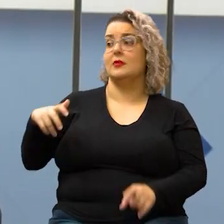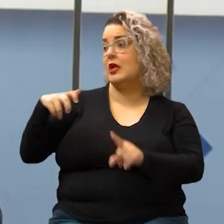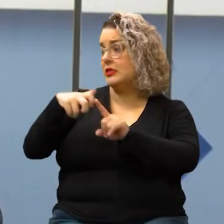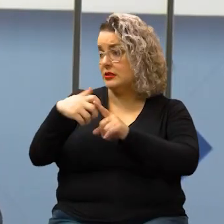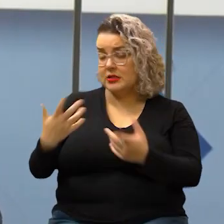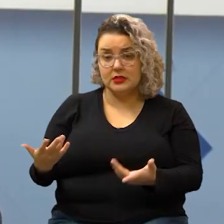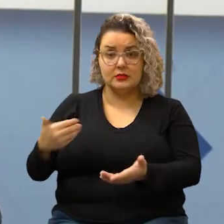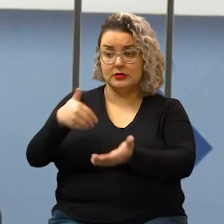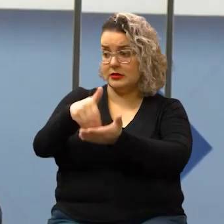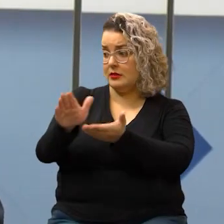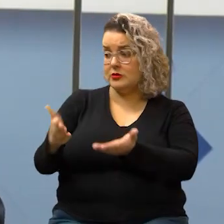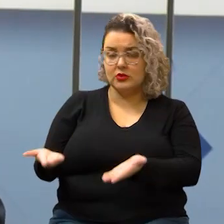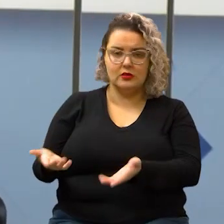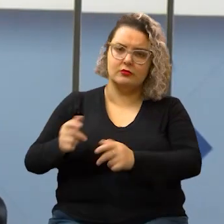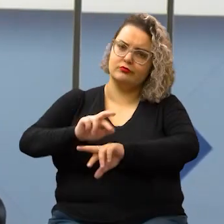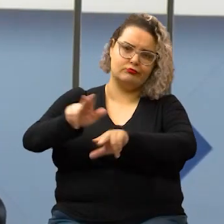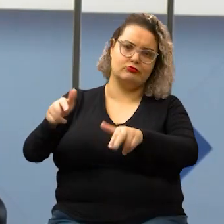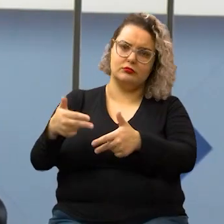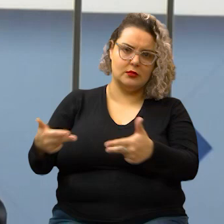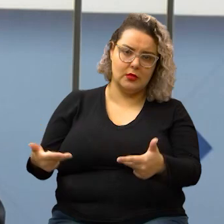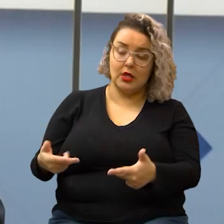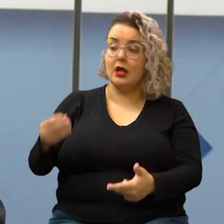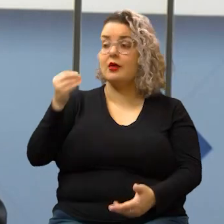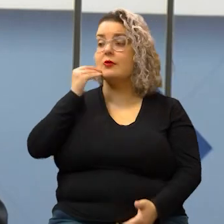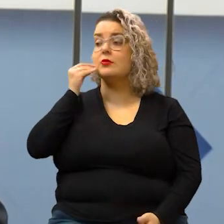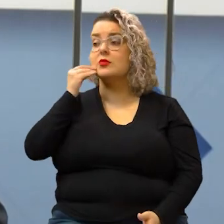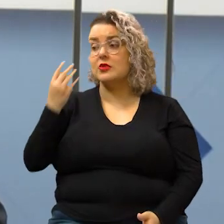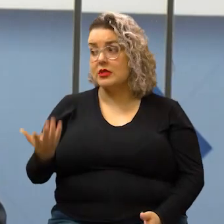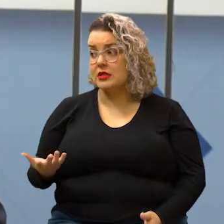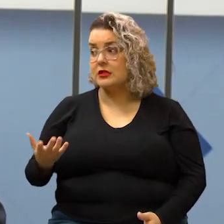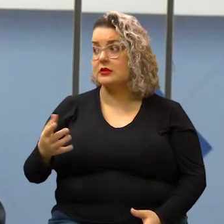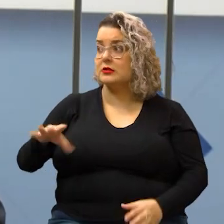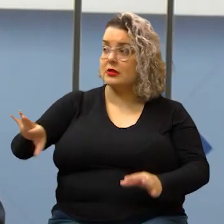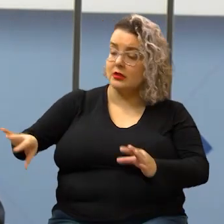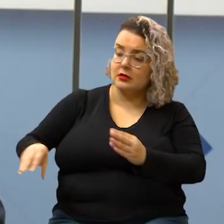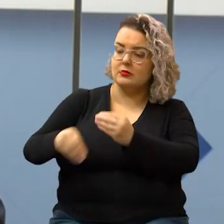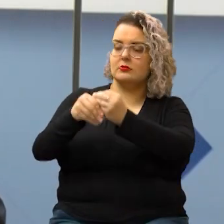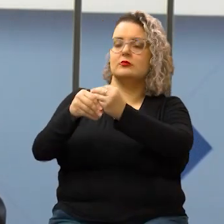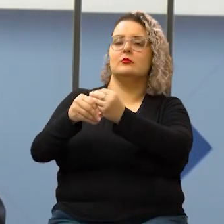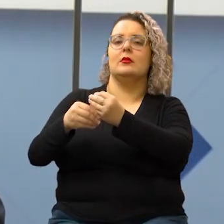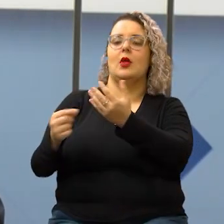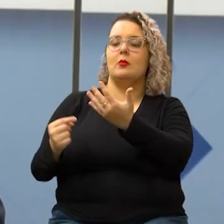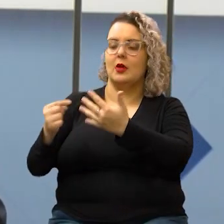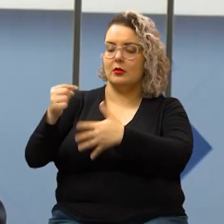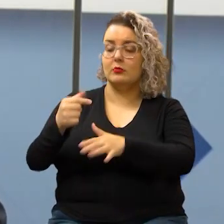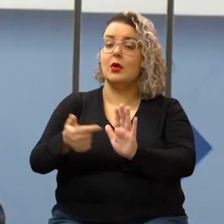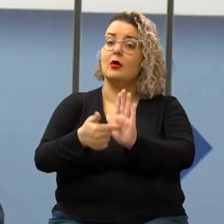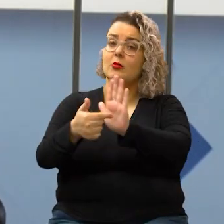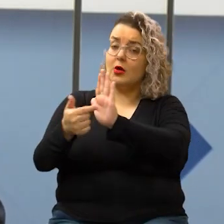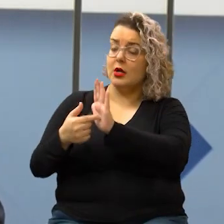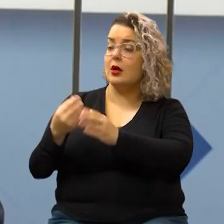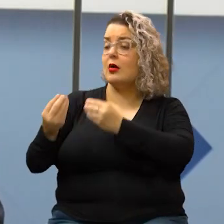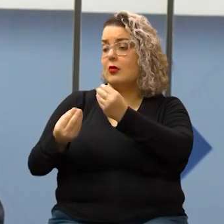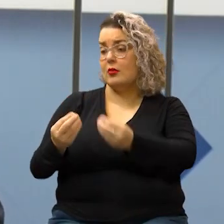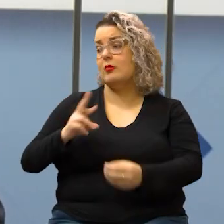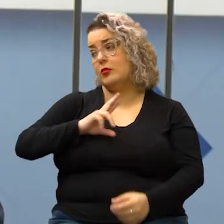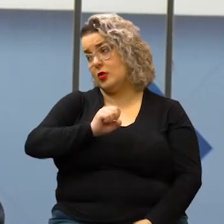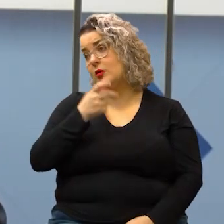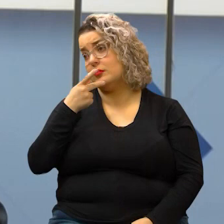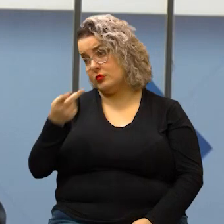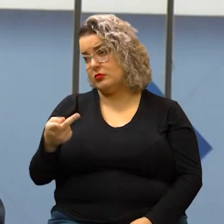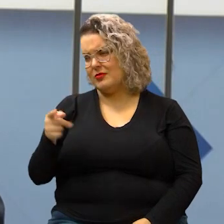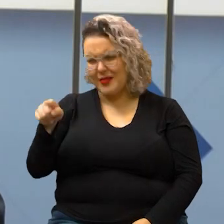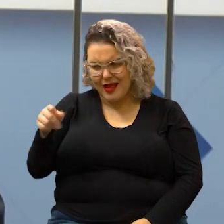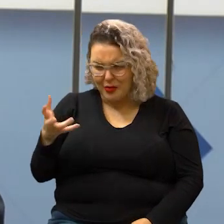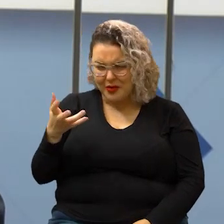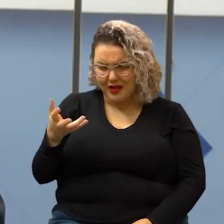acidentes, demissões, enfim. Nós vamos tentando elencar aqueles pontos e mostrar, como o Rossini falou, é isso que